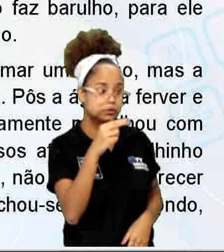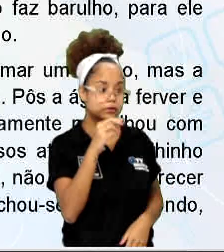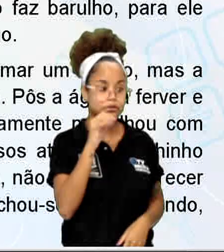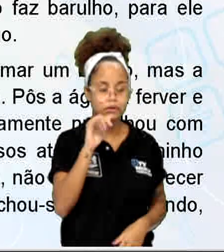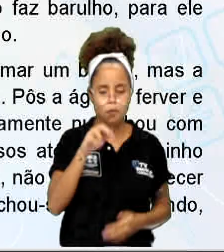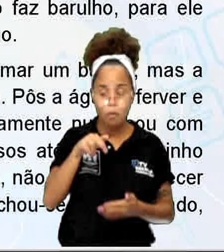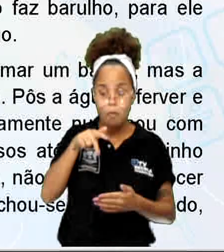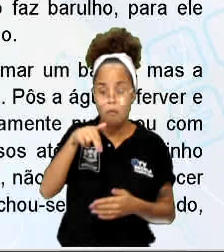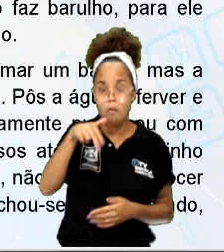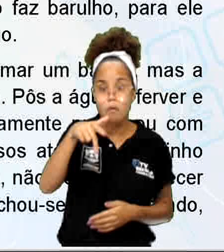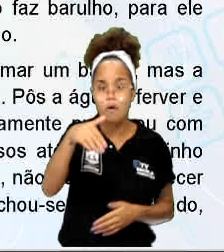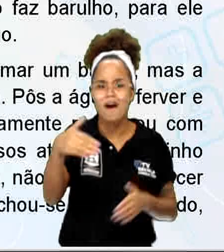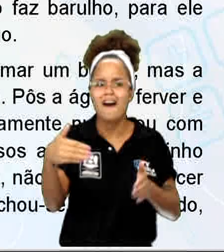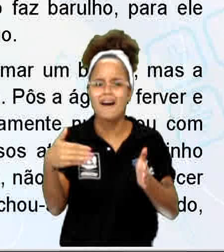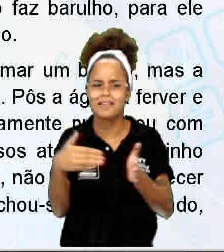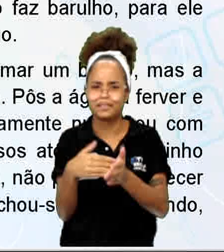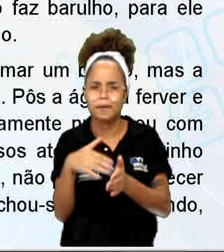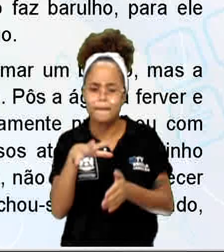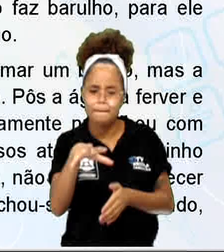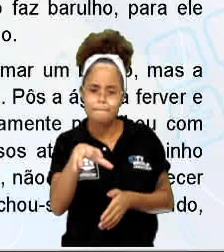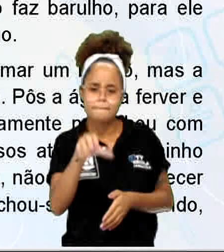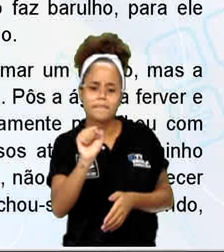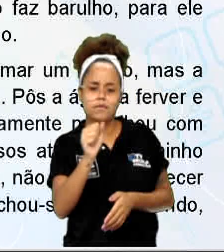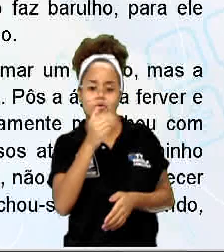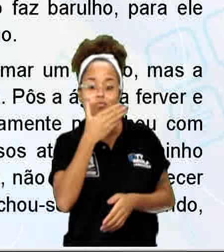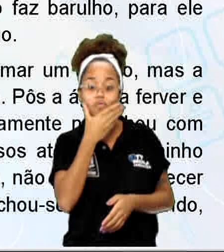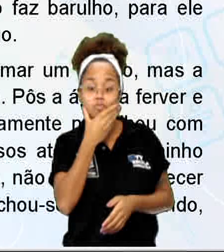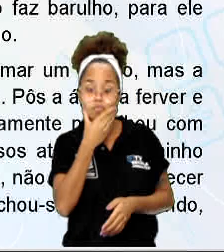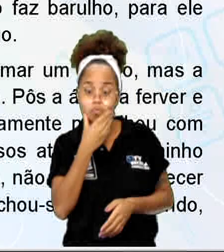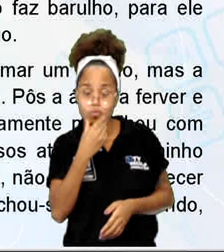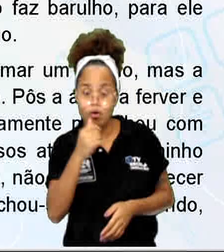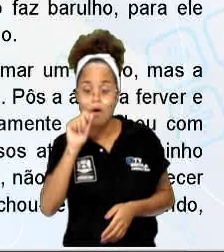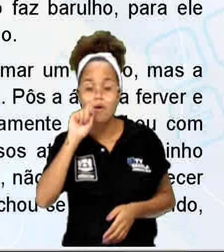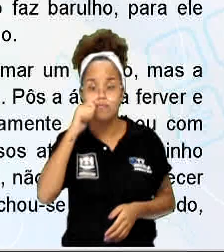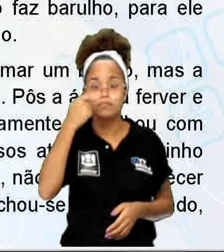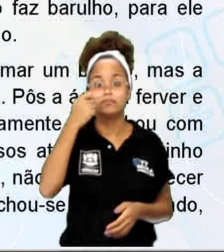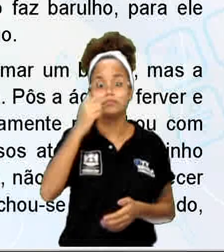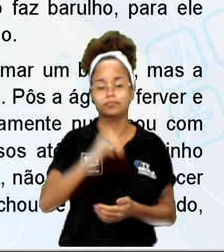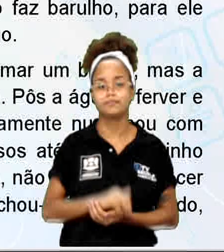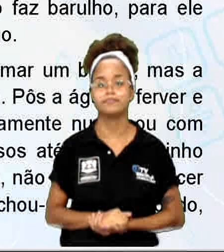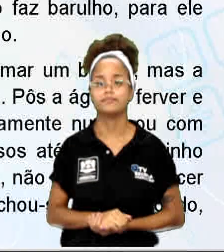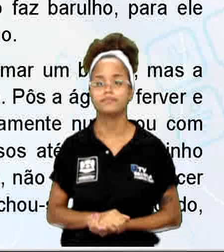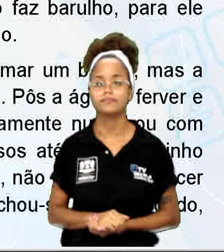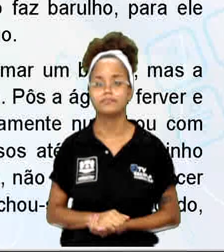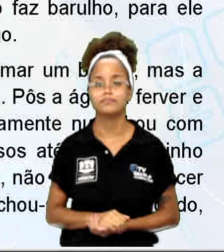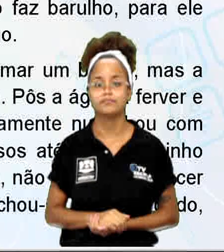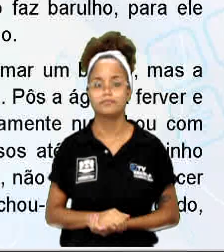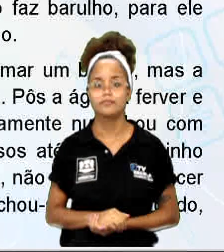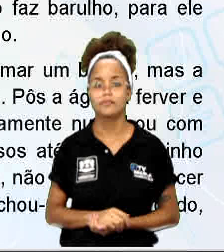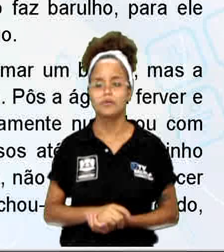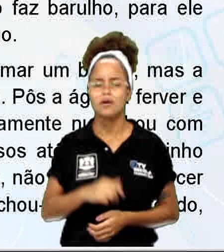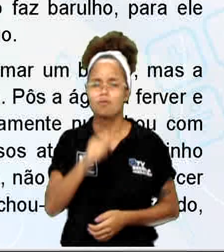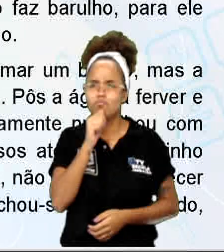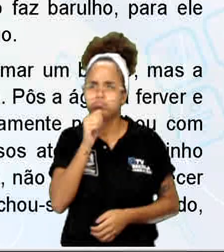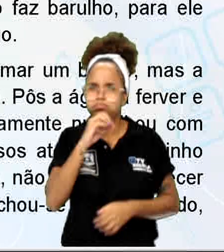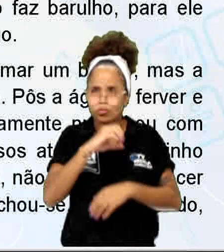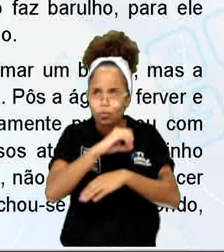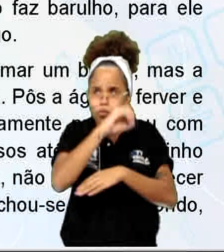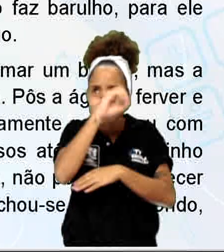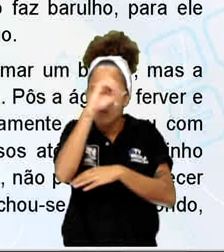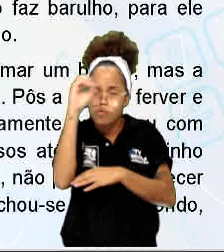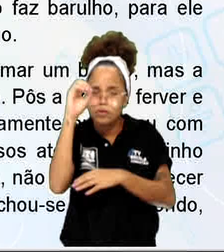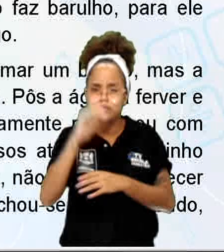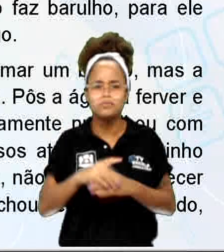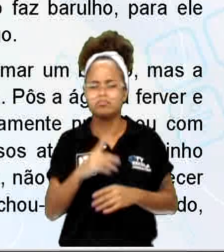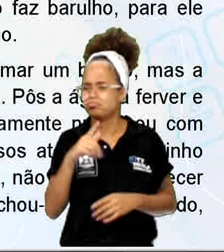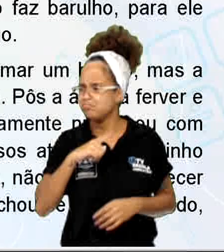2 passos até o embrulhinho deixado pelo padeiro sobre o mármore do parapeito. Ainda era muito cedo, não poderia